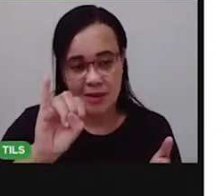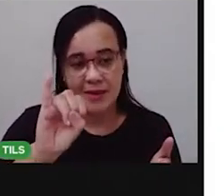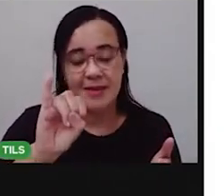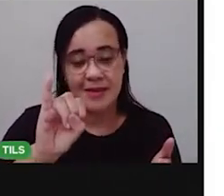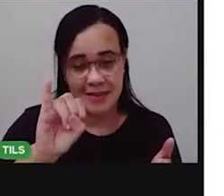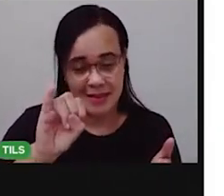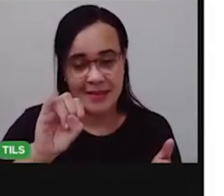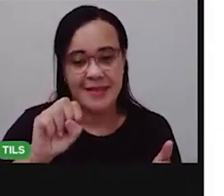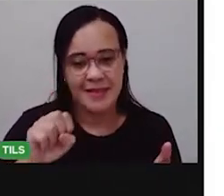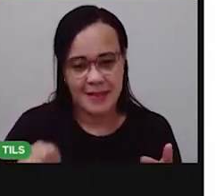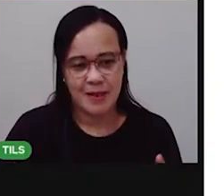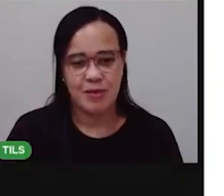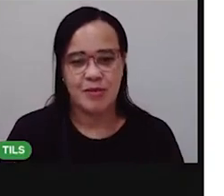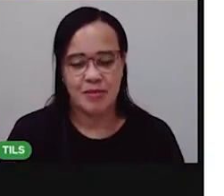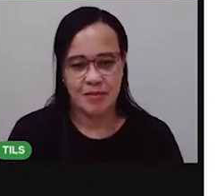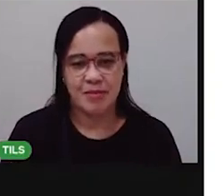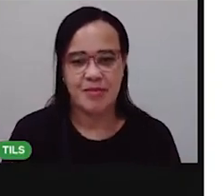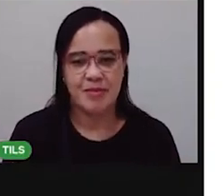Boi.